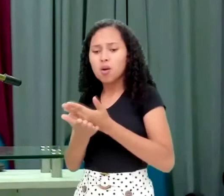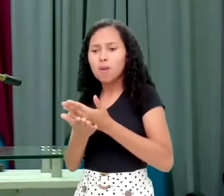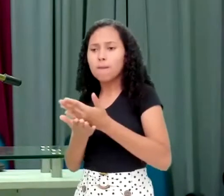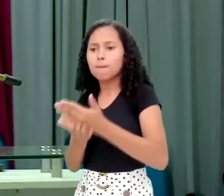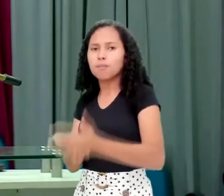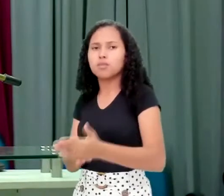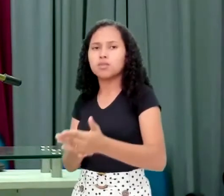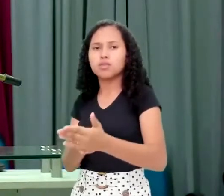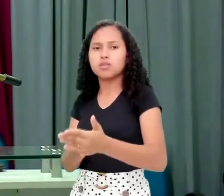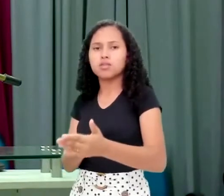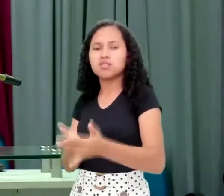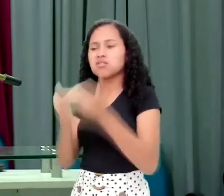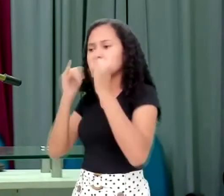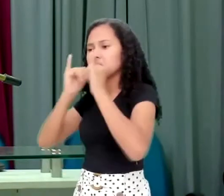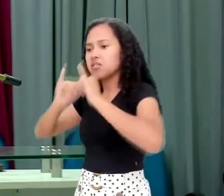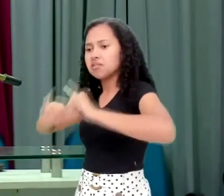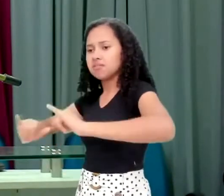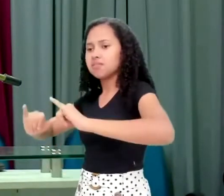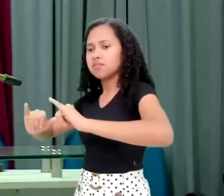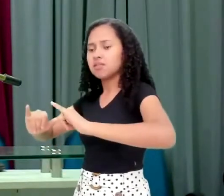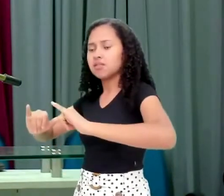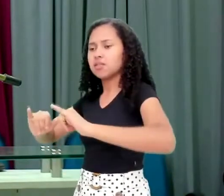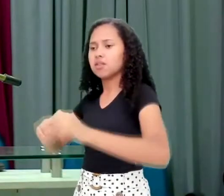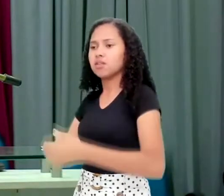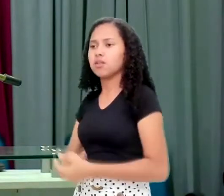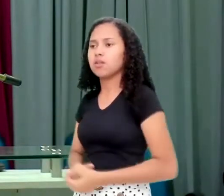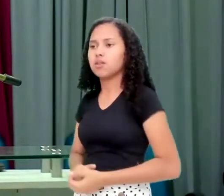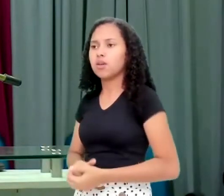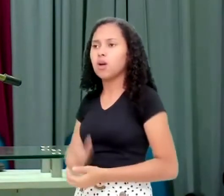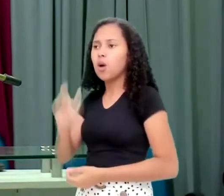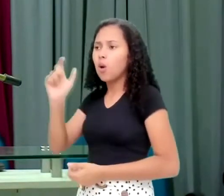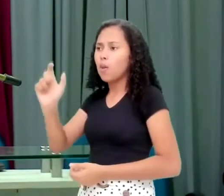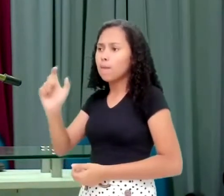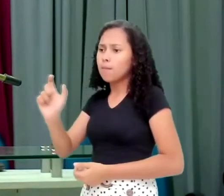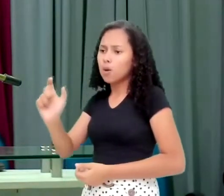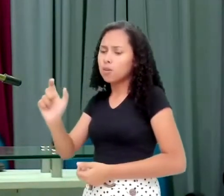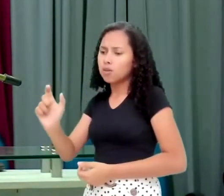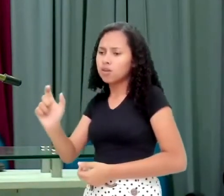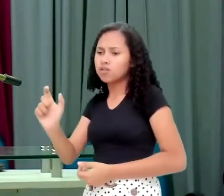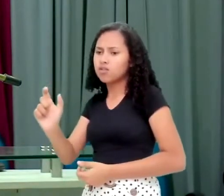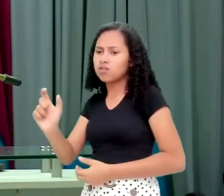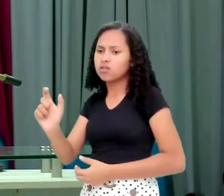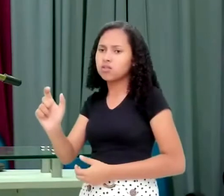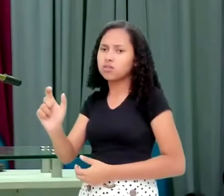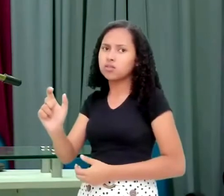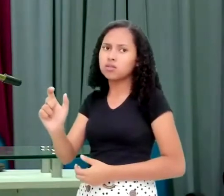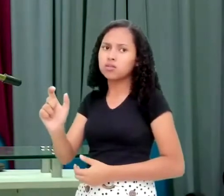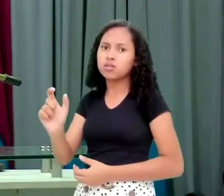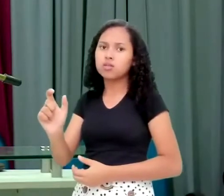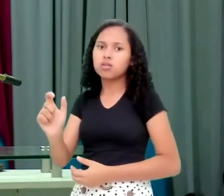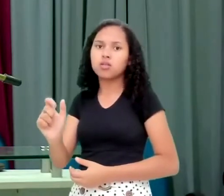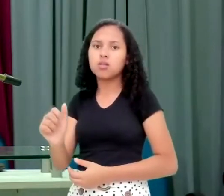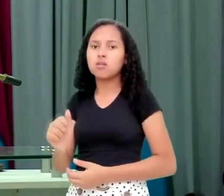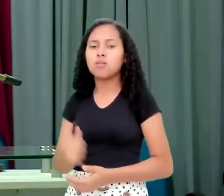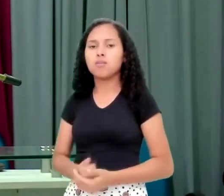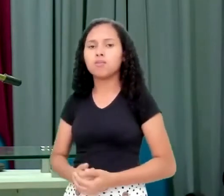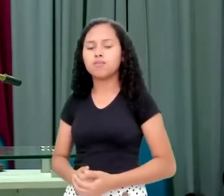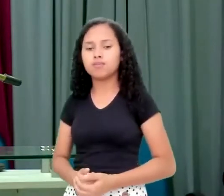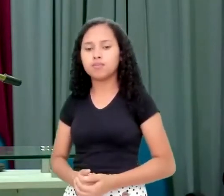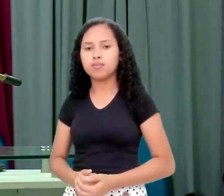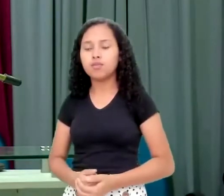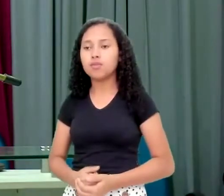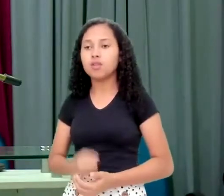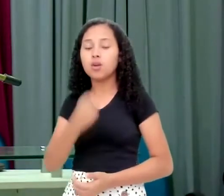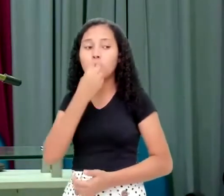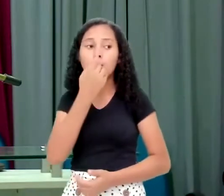defesa, não sobre o argumento de ser a vítima, mas mostrando a Davi: olha, que bom que você não sujou